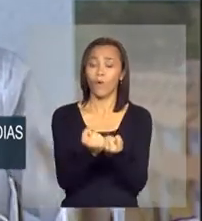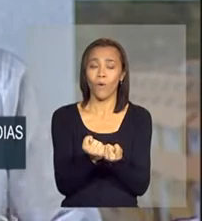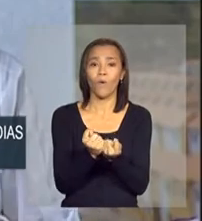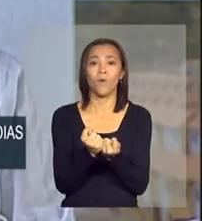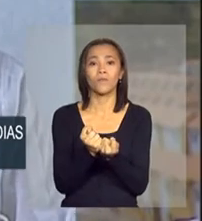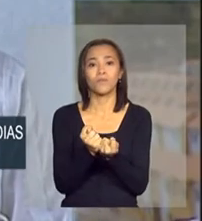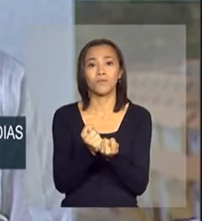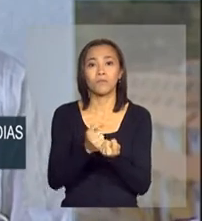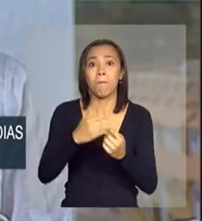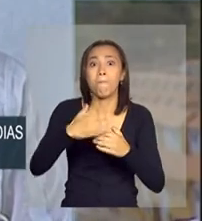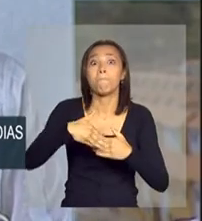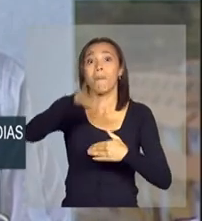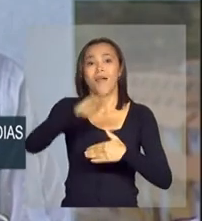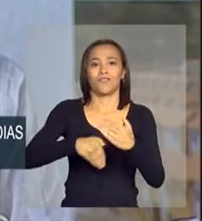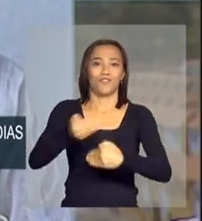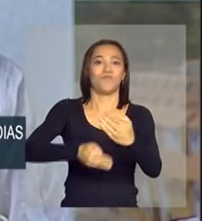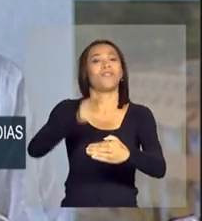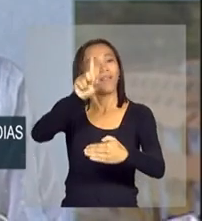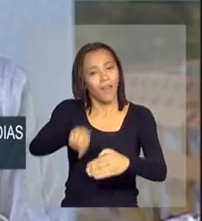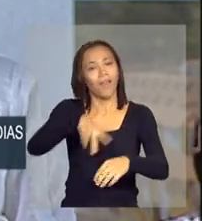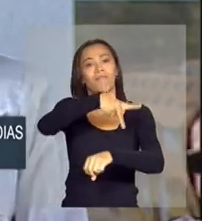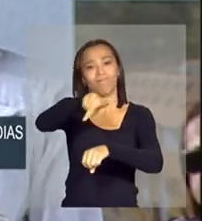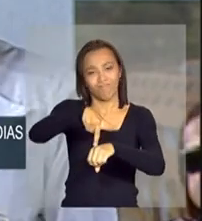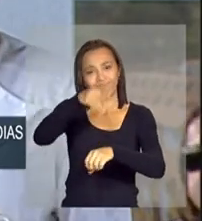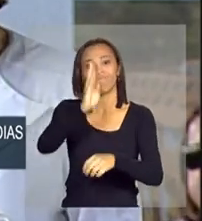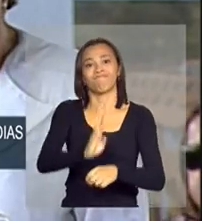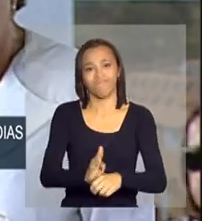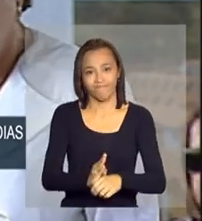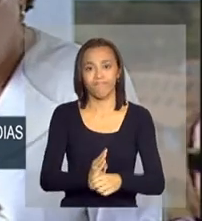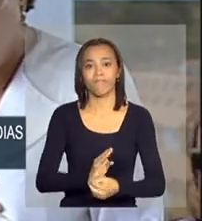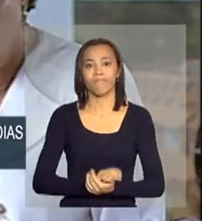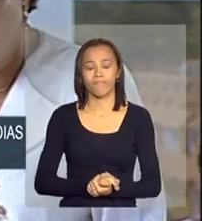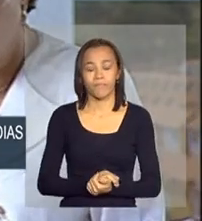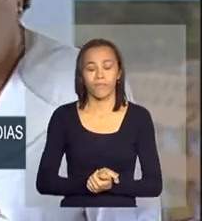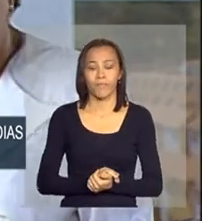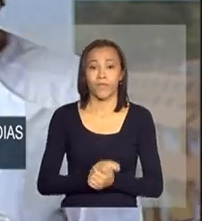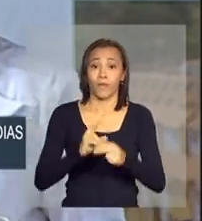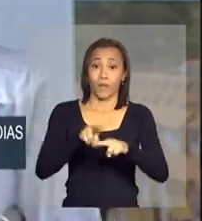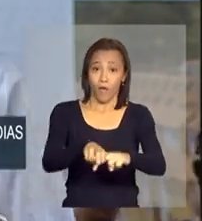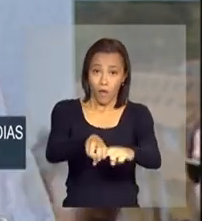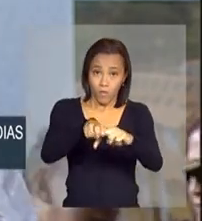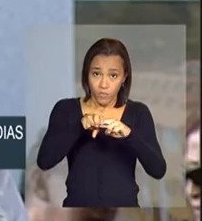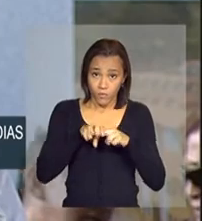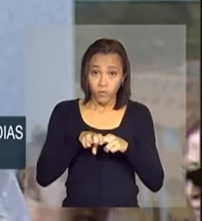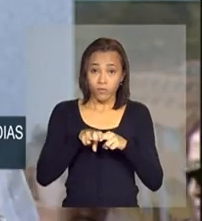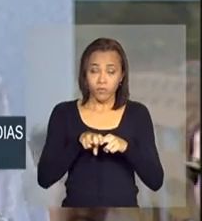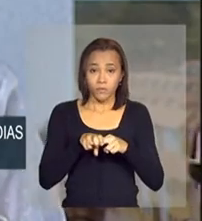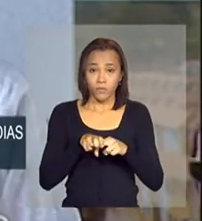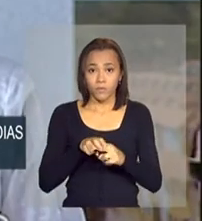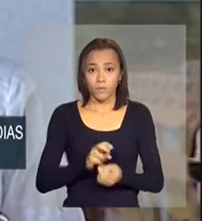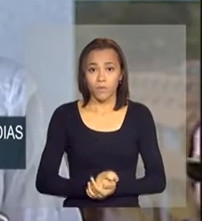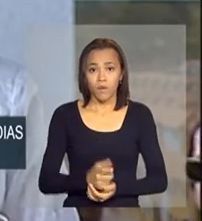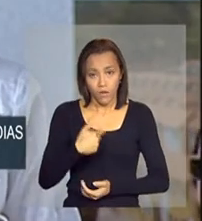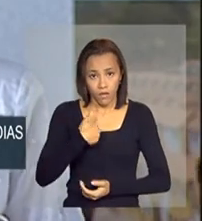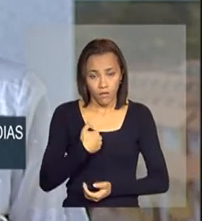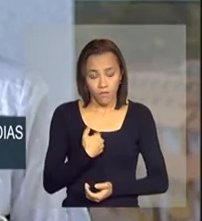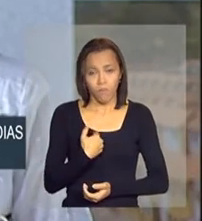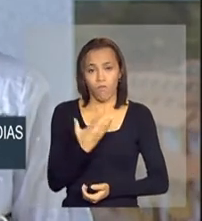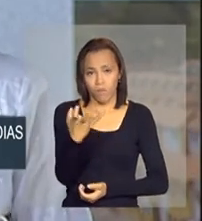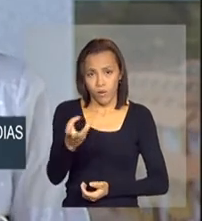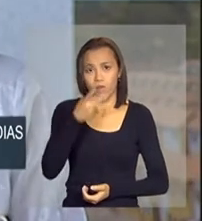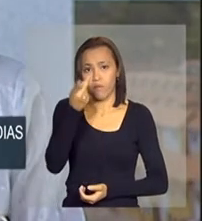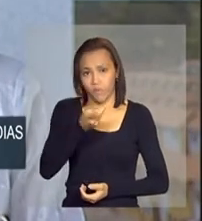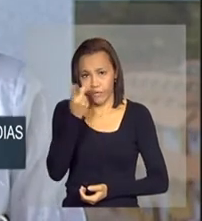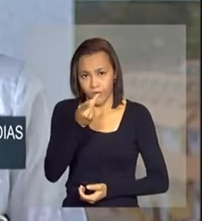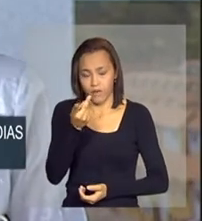mais desenvolvido será esse país e por isso eu quero dizer